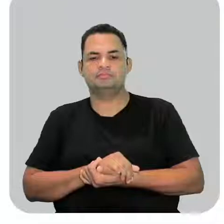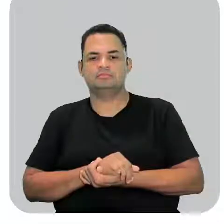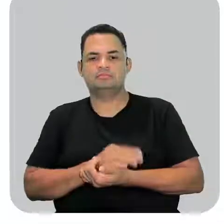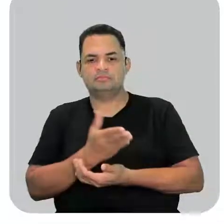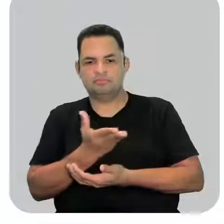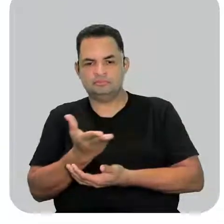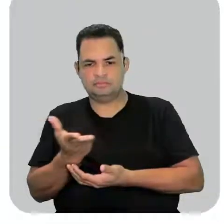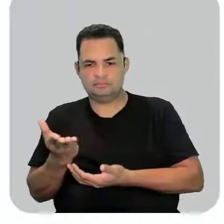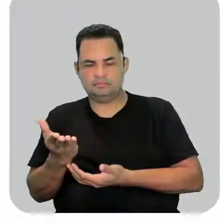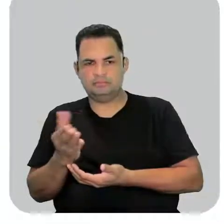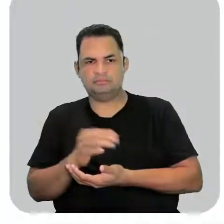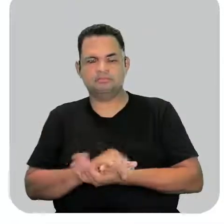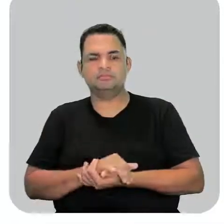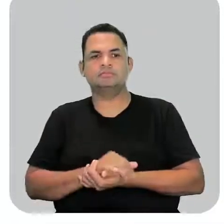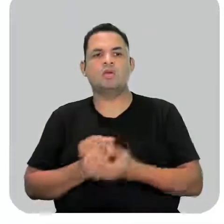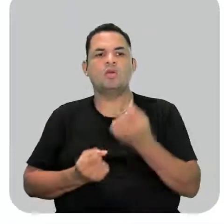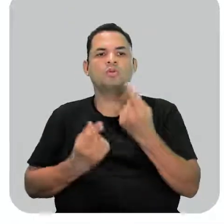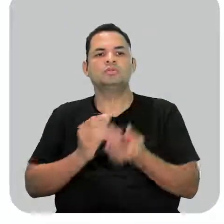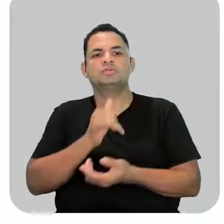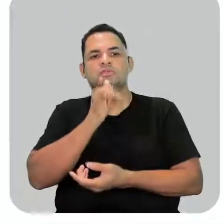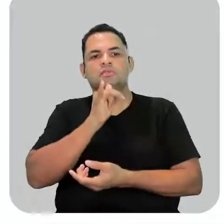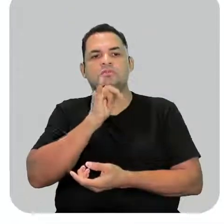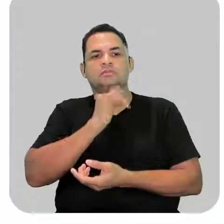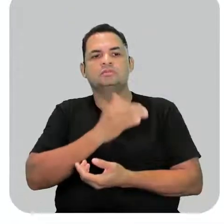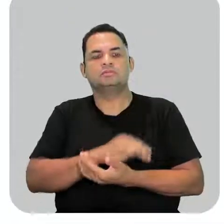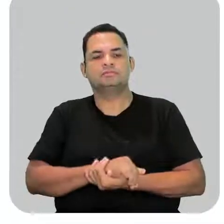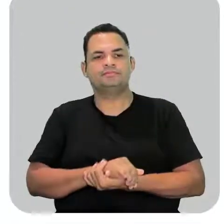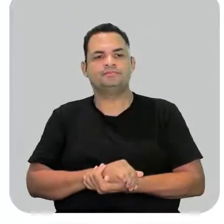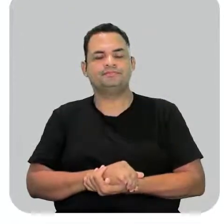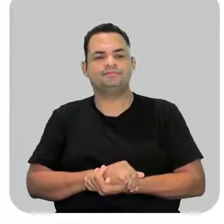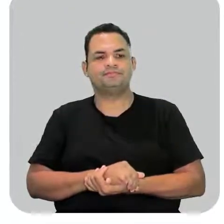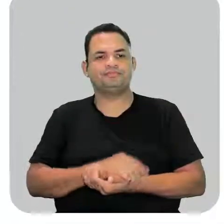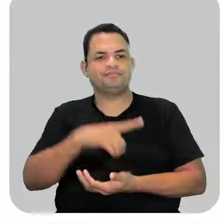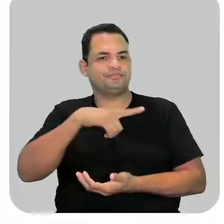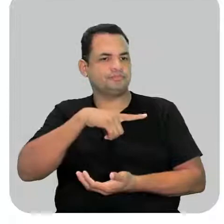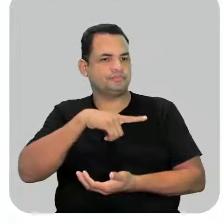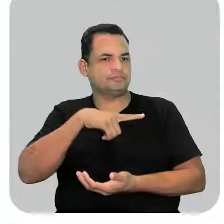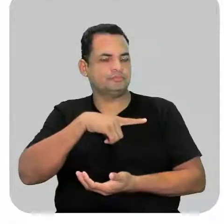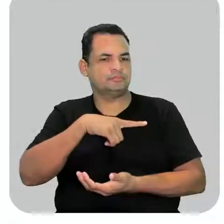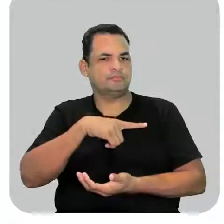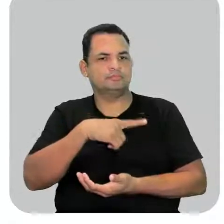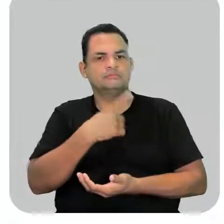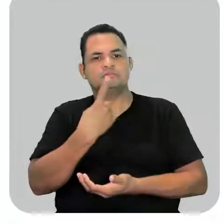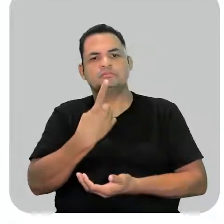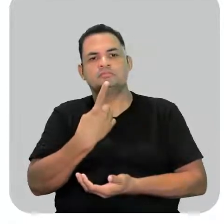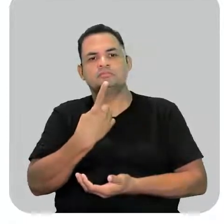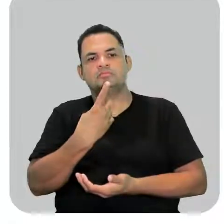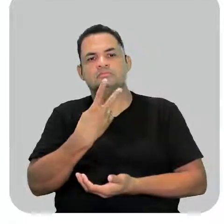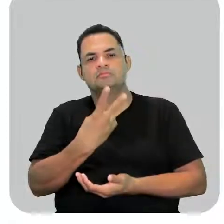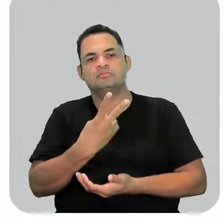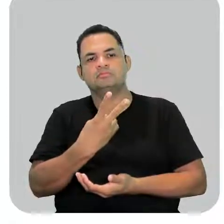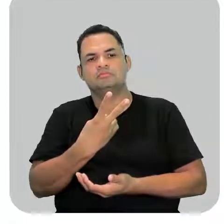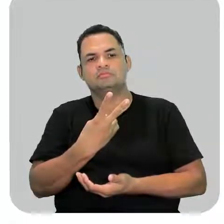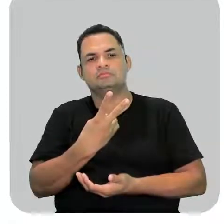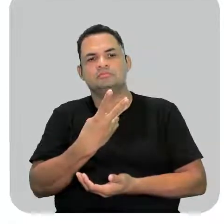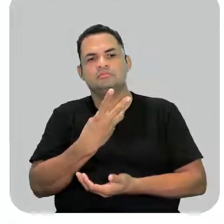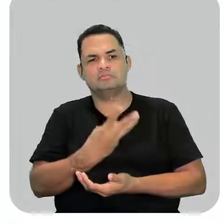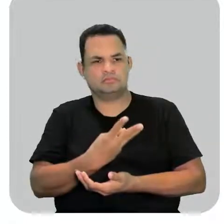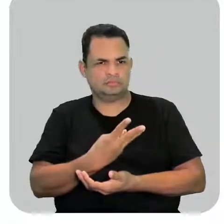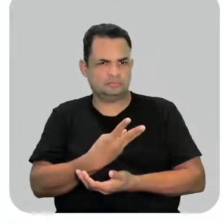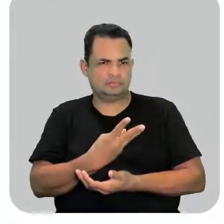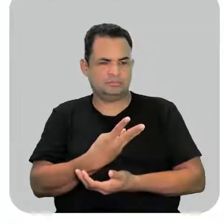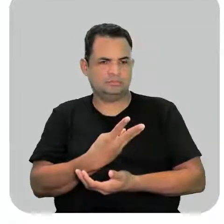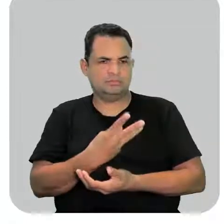nitrometano. Olha só alguns exemplos aqui. Nós temos 1, 2,